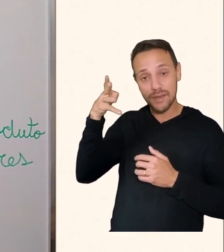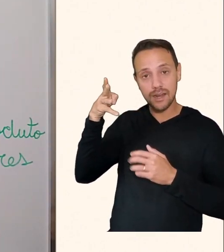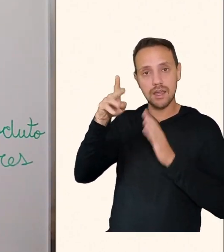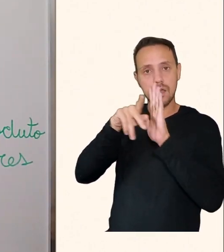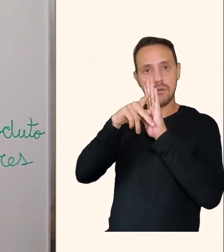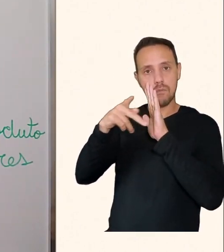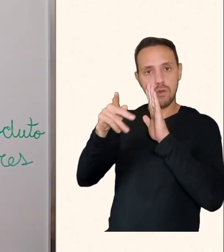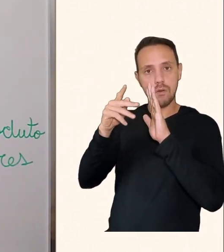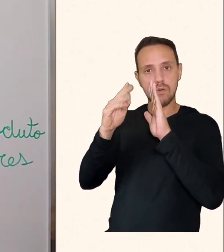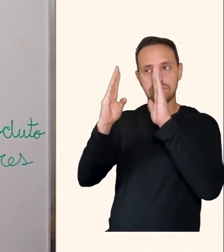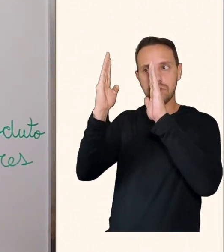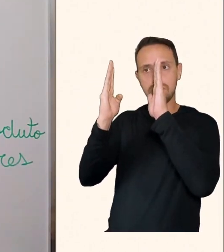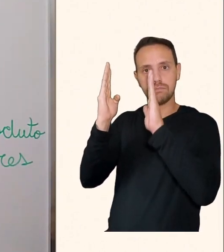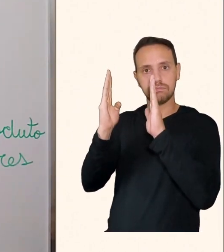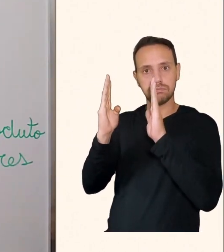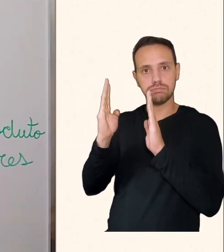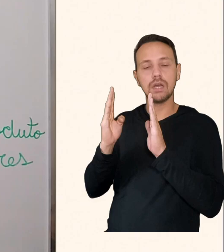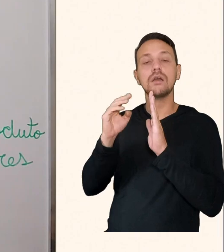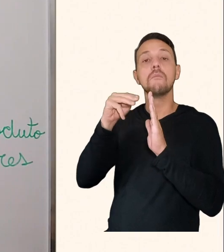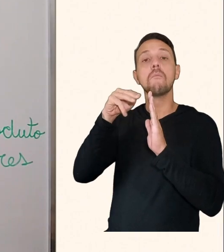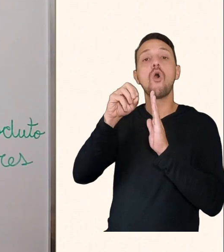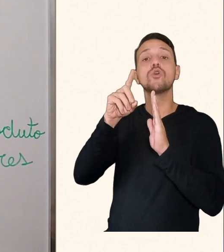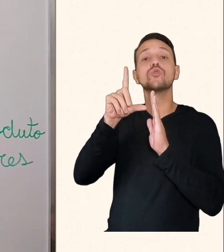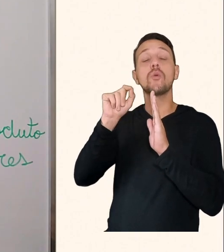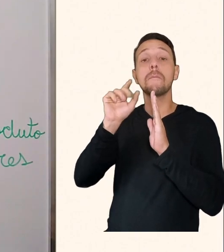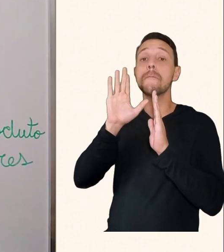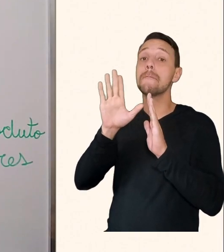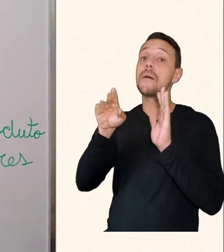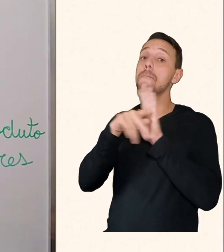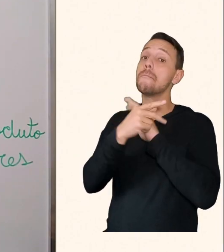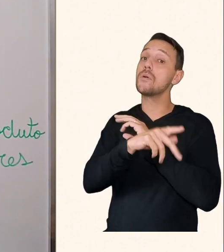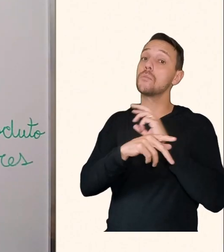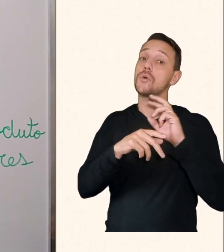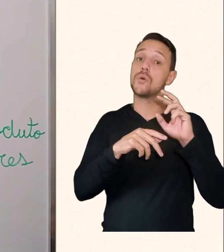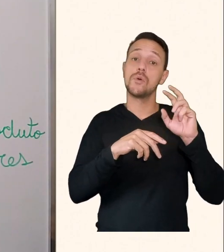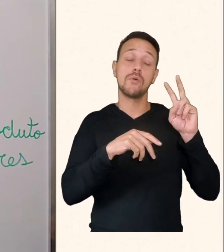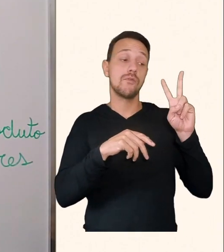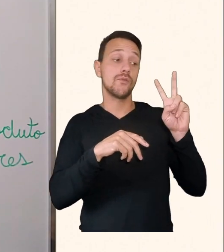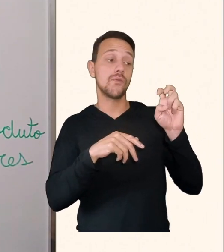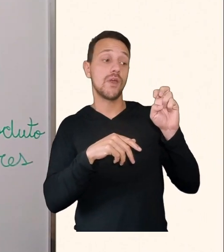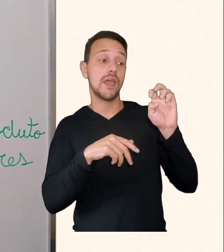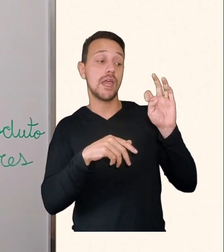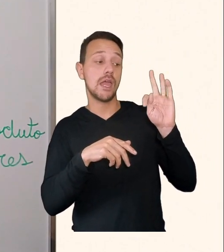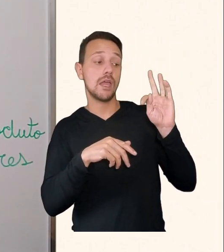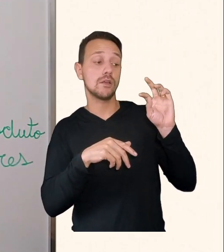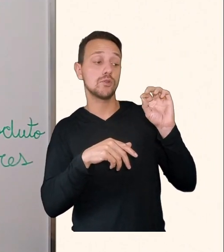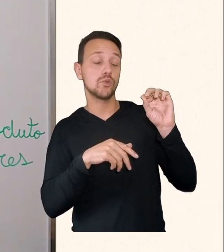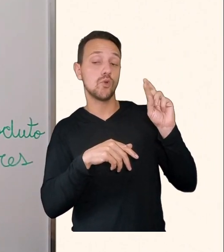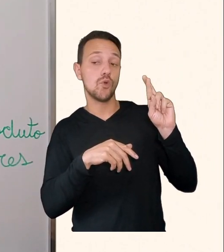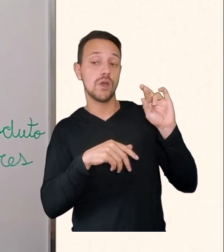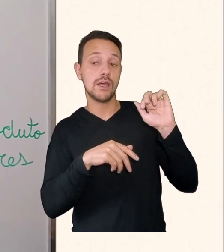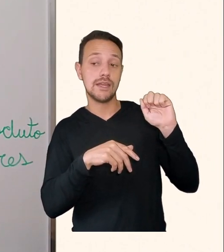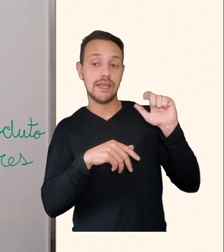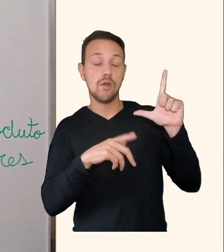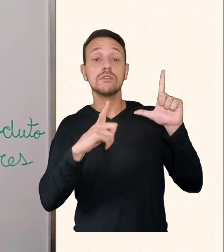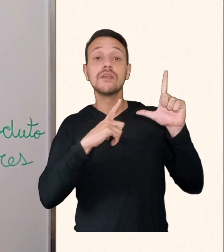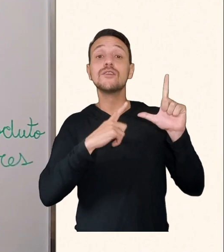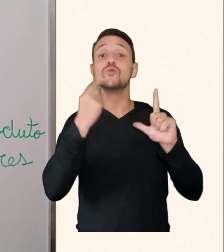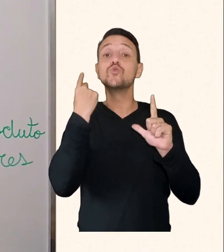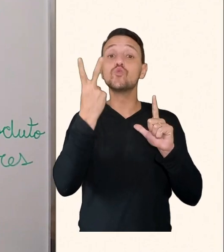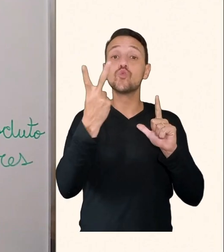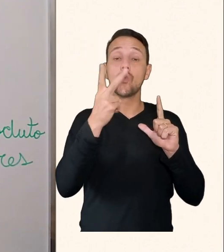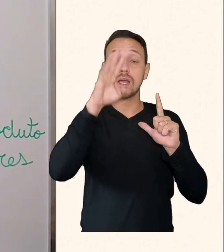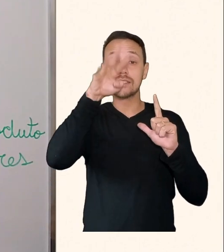disso. Poderia ter três, mas com duas a gente dá conta. Legal? Então vamos lá. Vamos fazer aqui, ó. Módulo